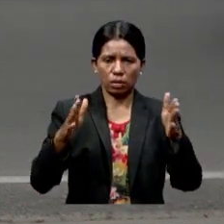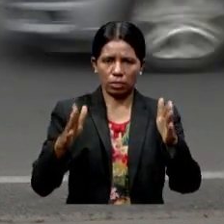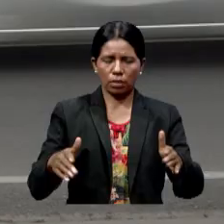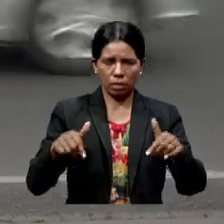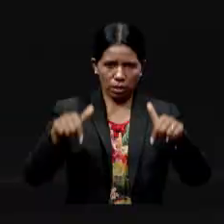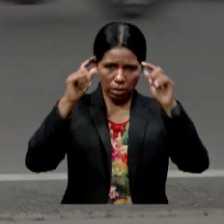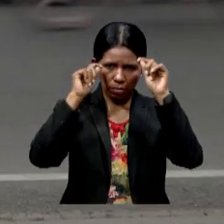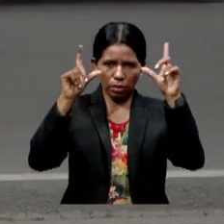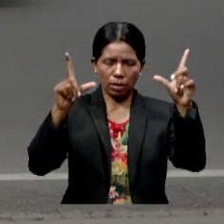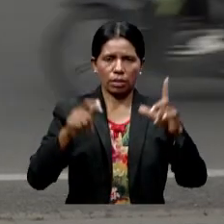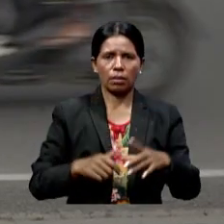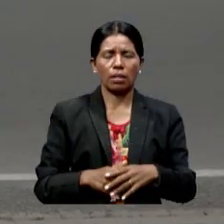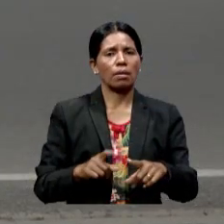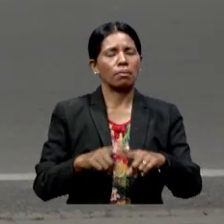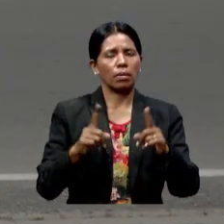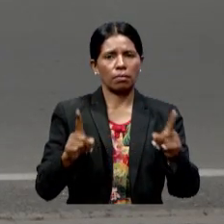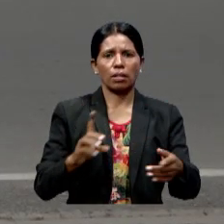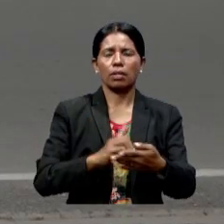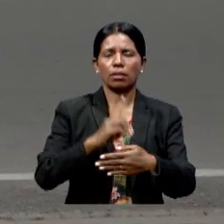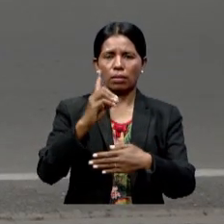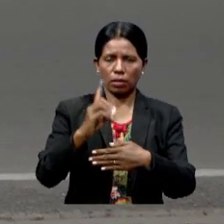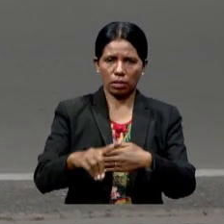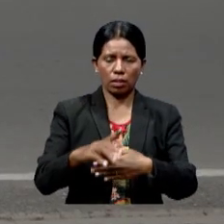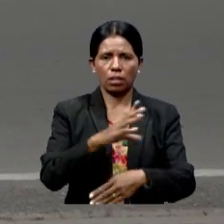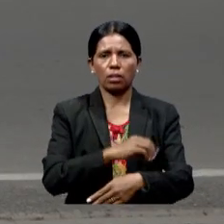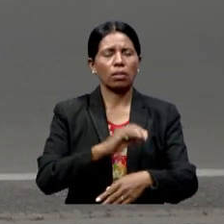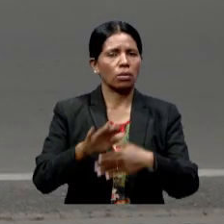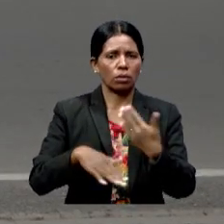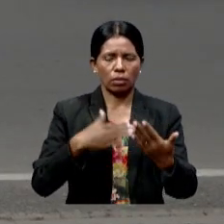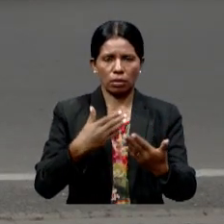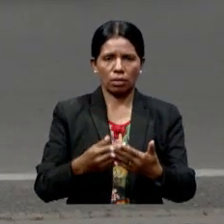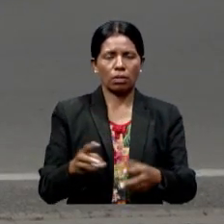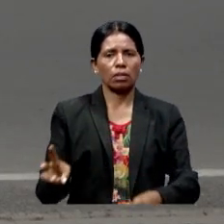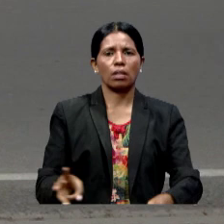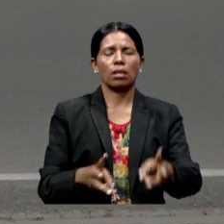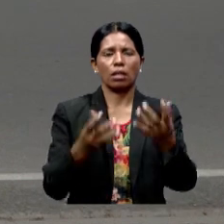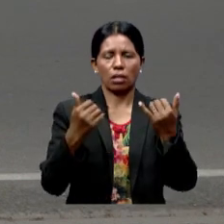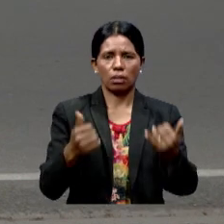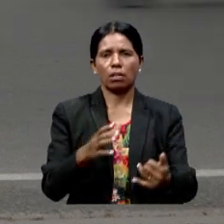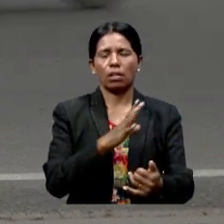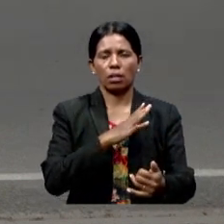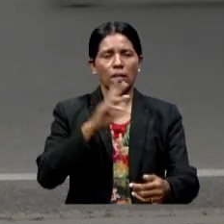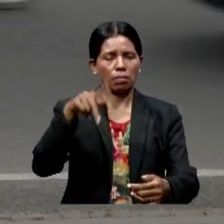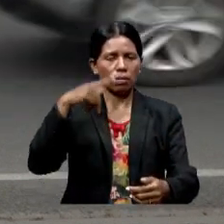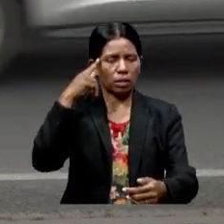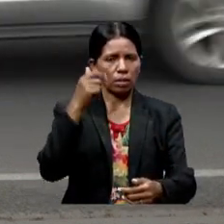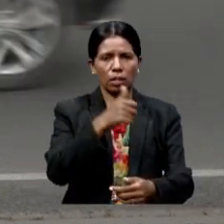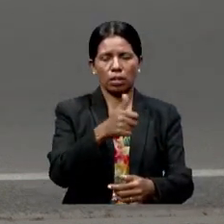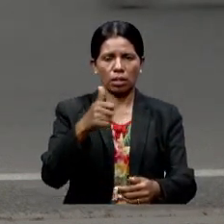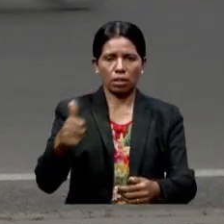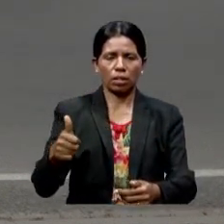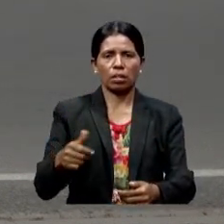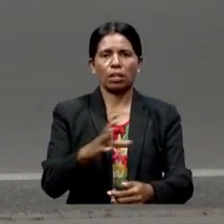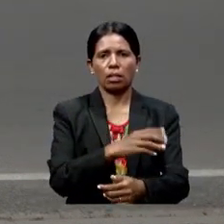territorio nasional. Mai be atu desenvolve setor hirak ni hotu dalan agora depende ba politiku ide idak ne